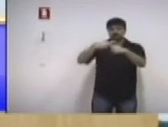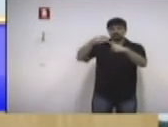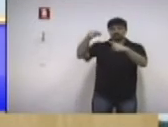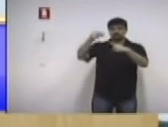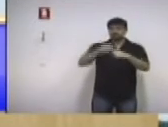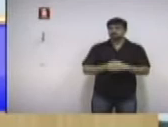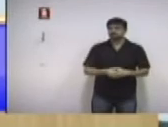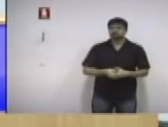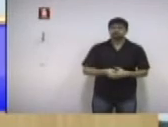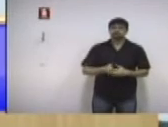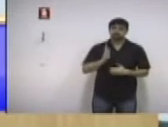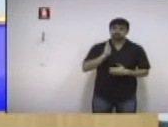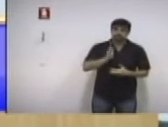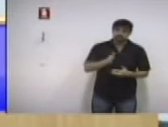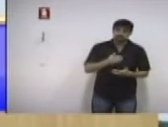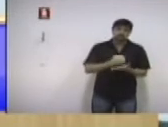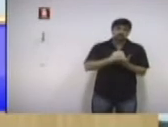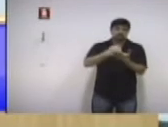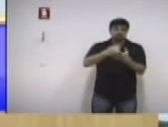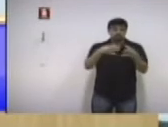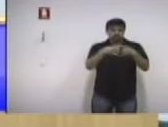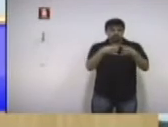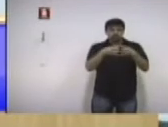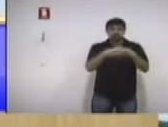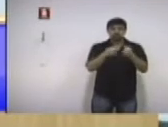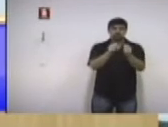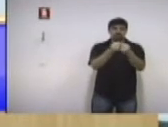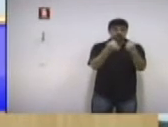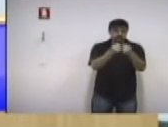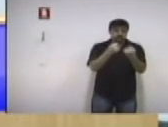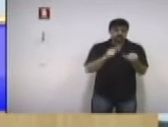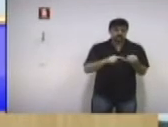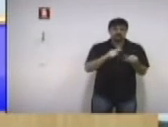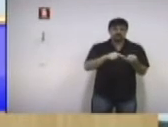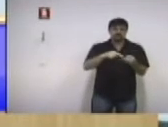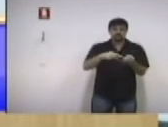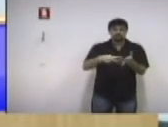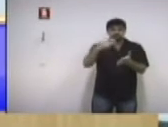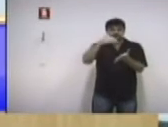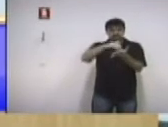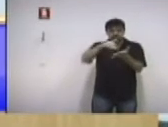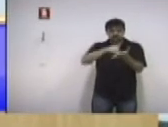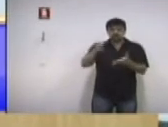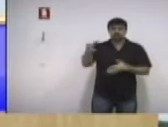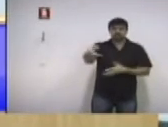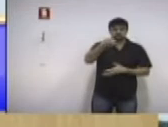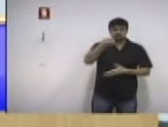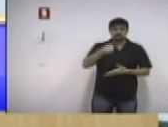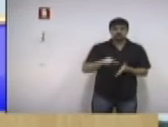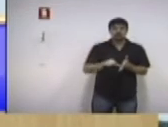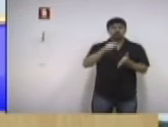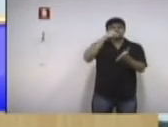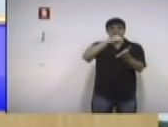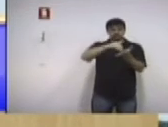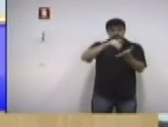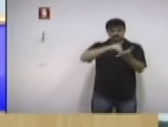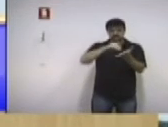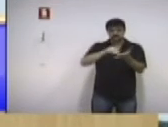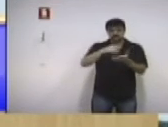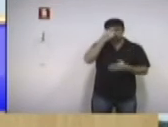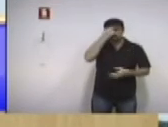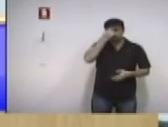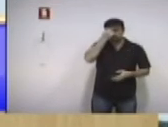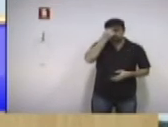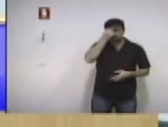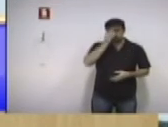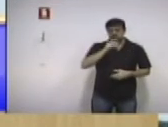biênio presidente aí Fiorella é segundo secretário time La Paz 1º secretário